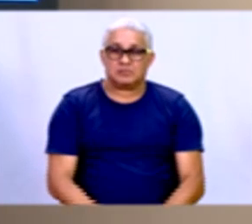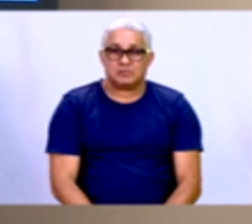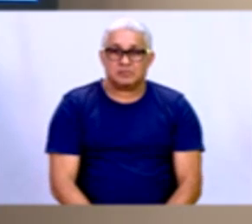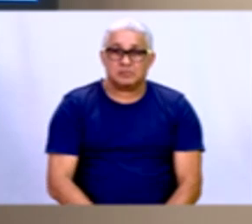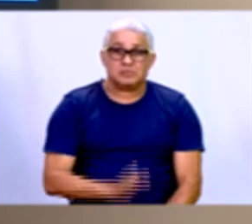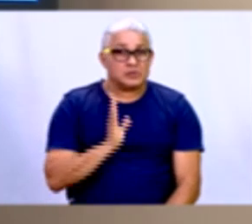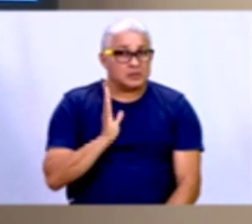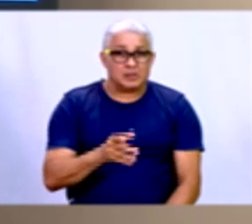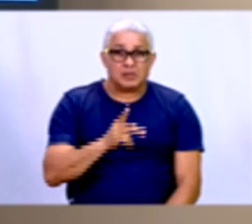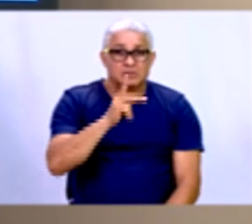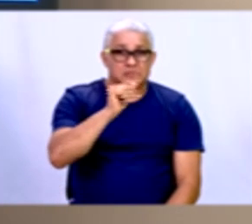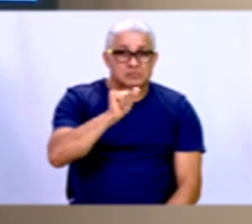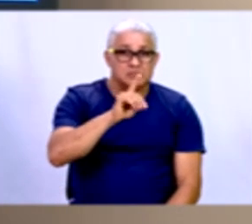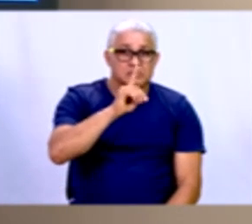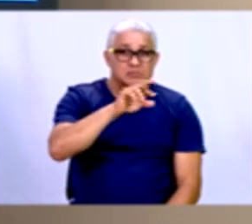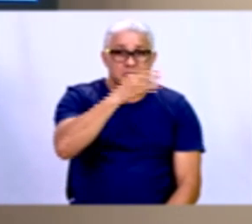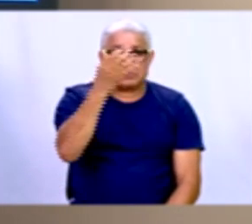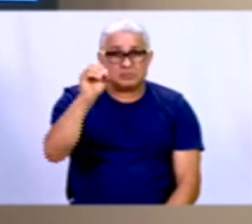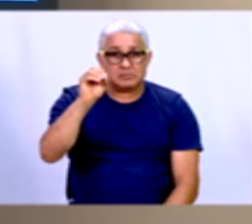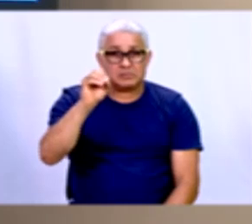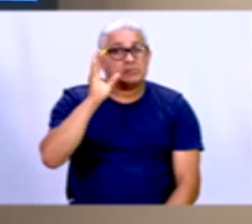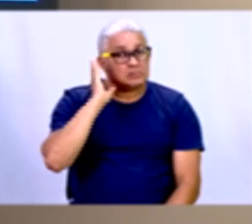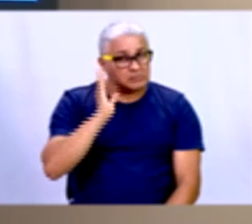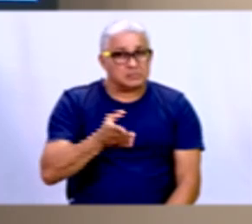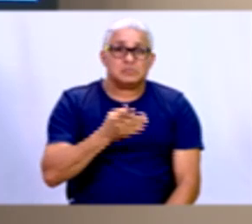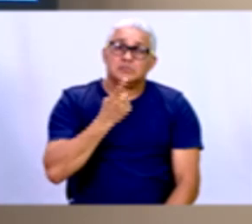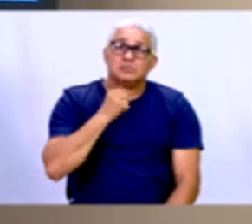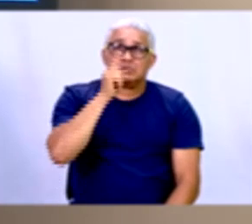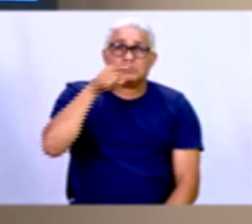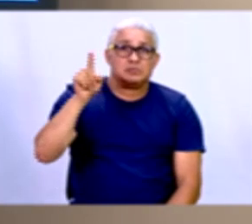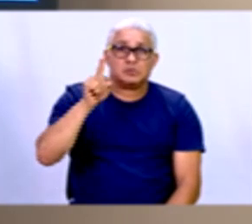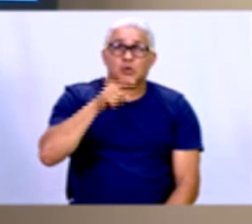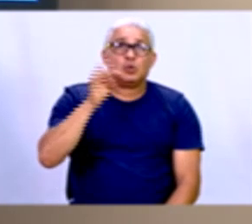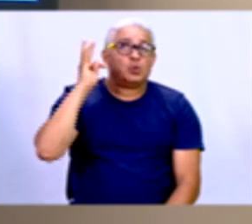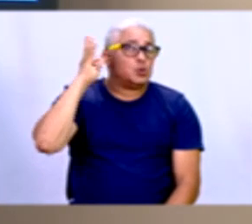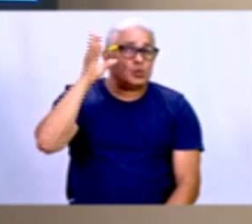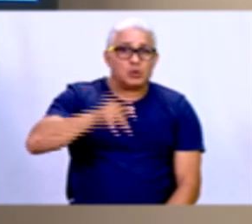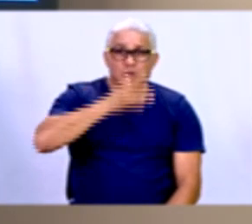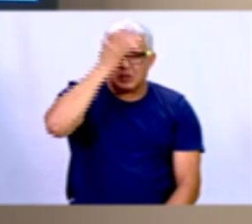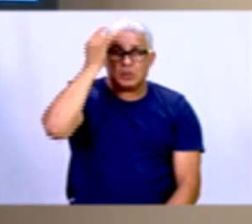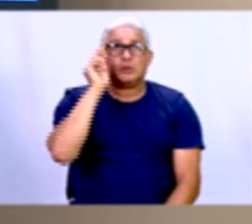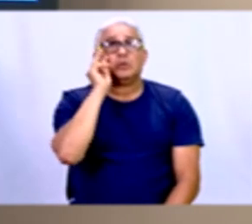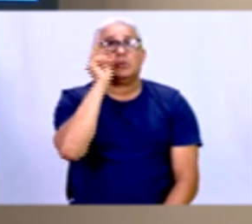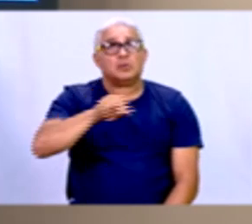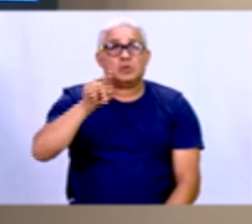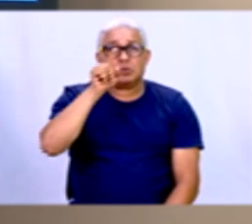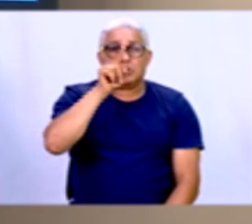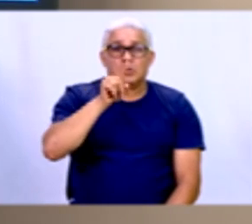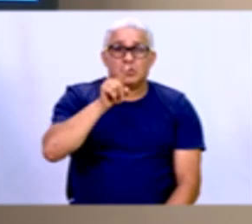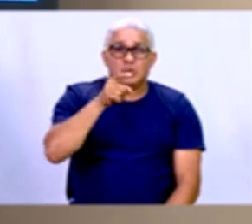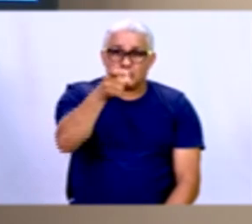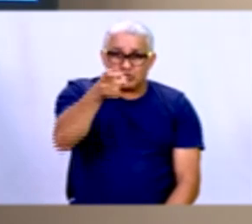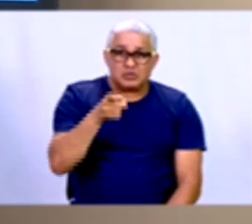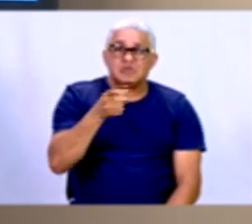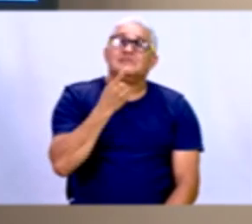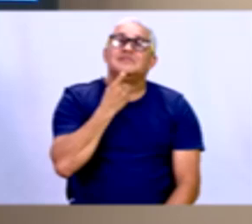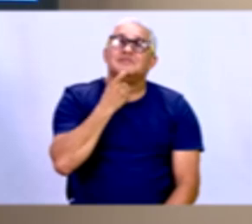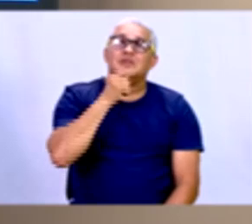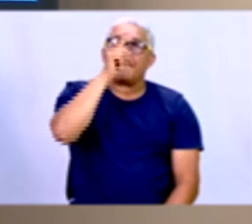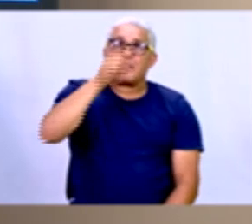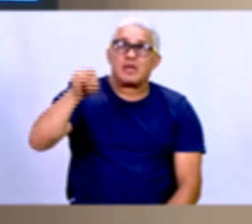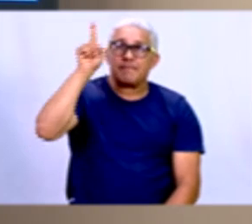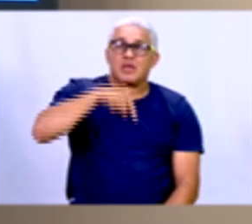está padronizado que para todo mundo onde tem o X vermelho, provavelmente é para cancelar, é para sair